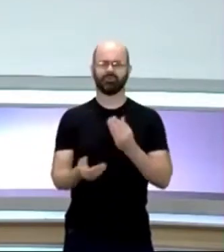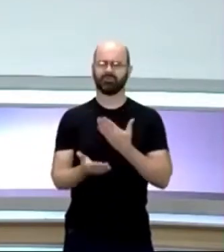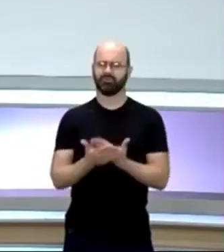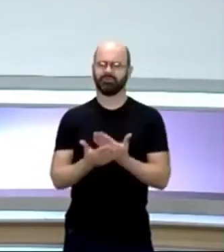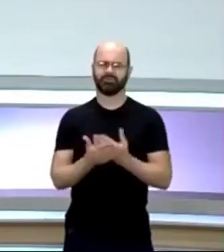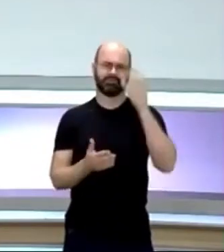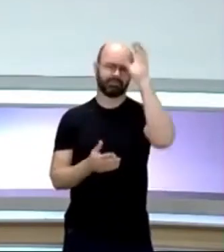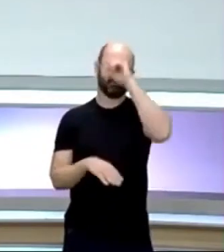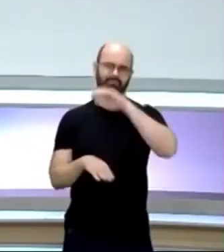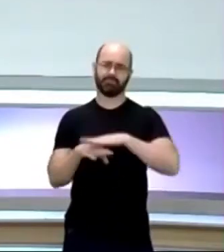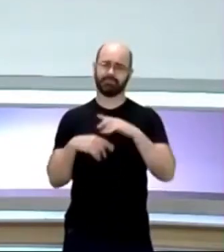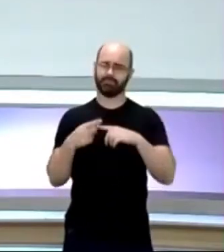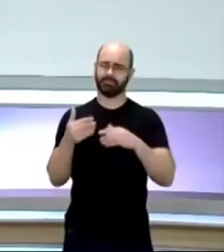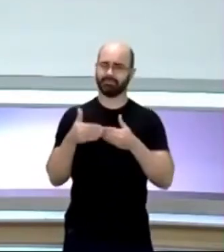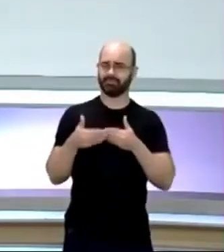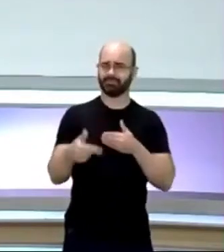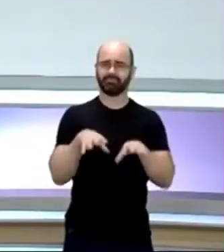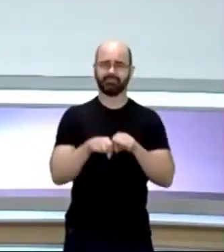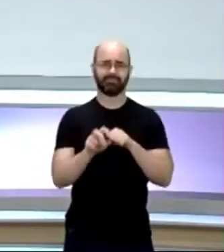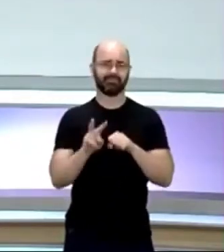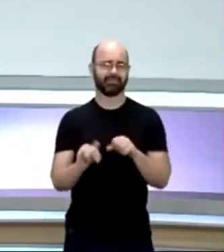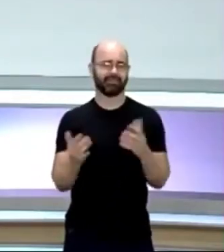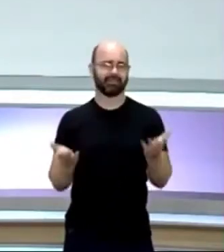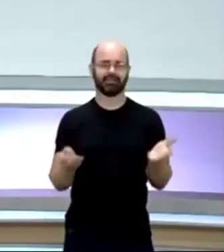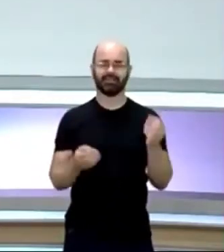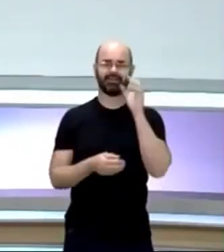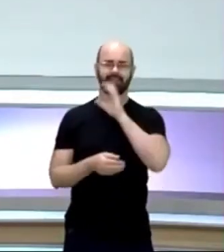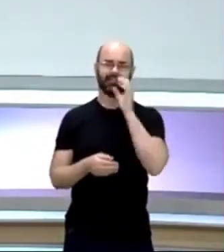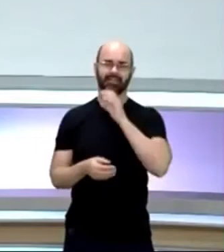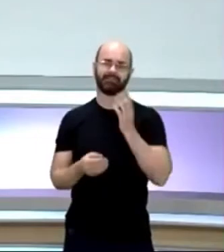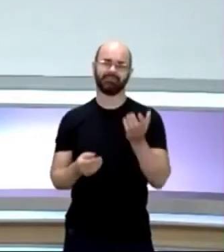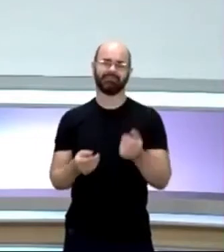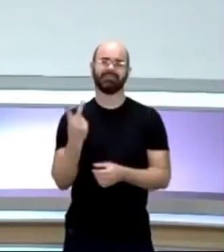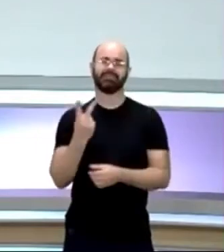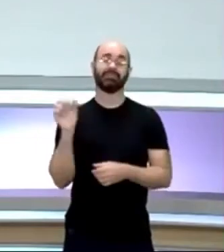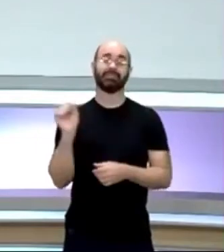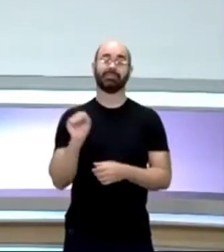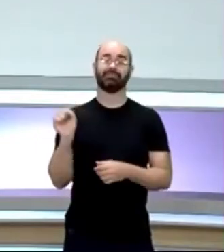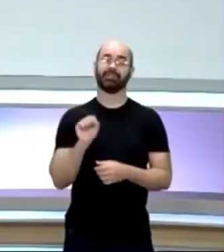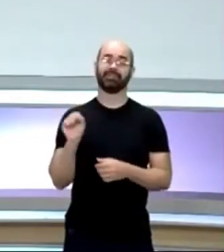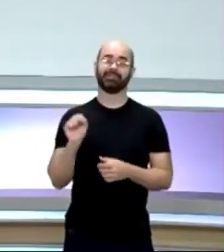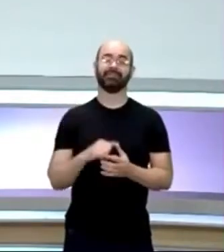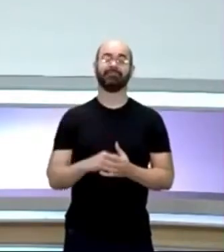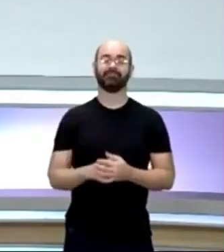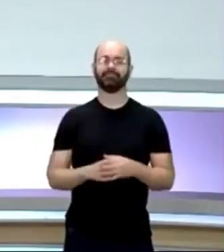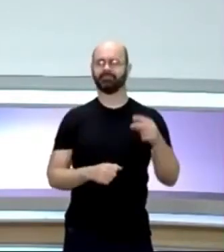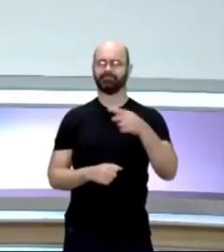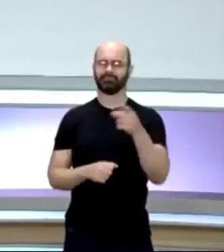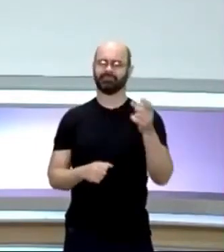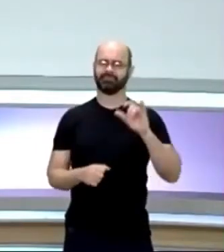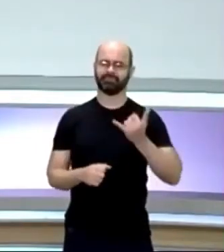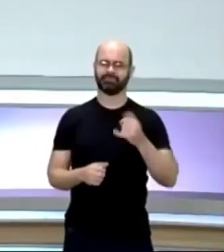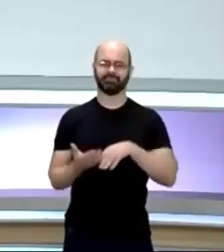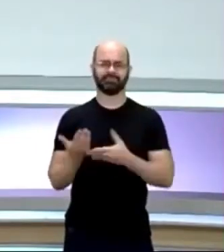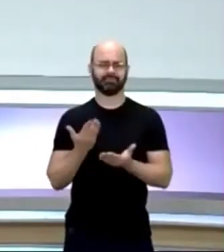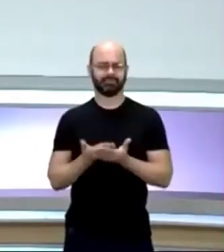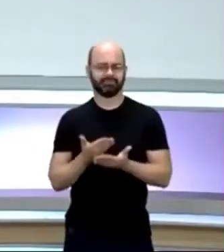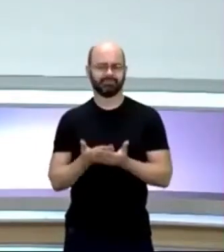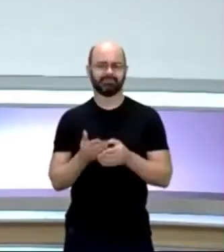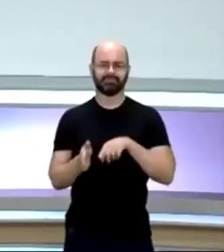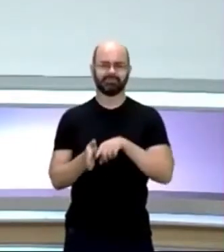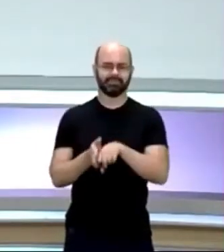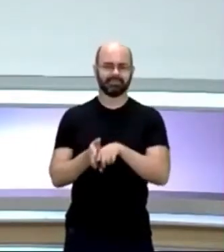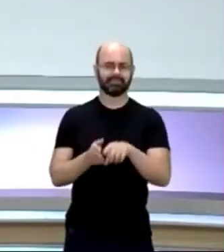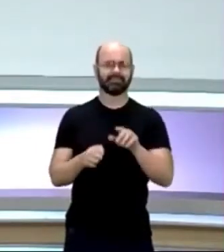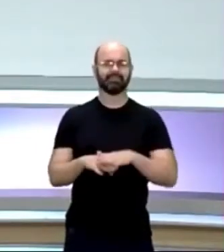Vocês estão na reta final. Nós já estamos aí no segundo semestre. Então, tem que se aprofundar, tem que se